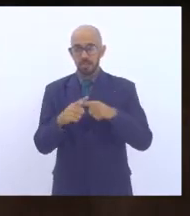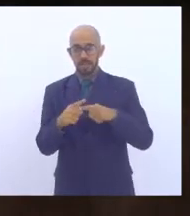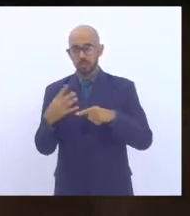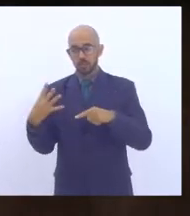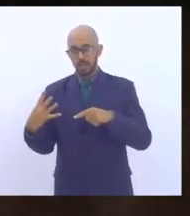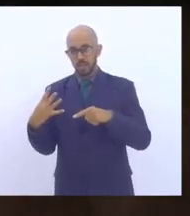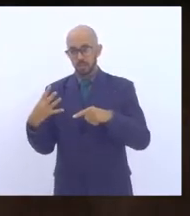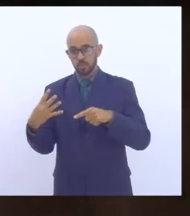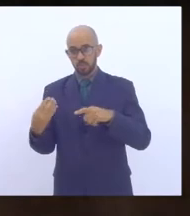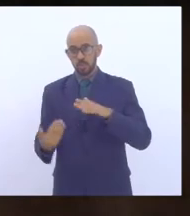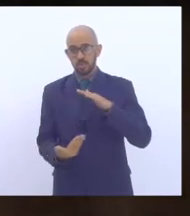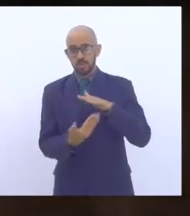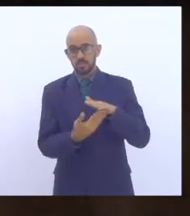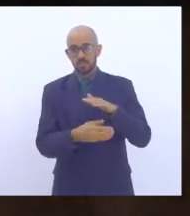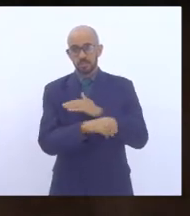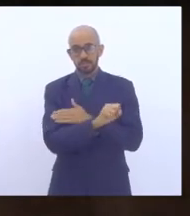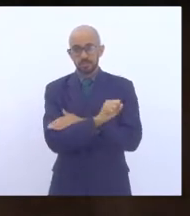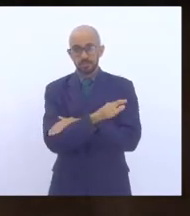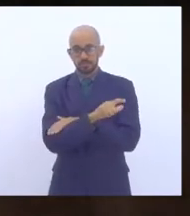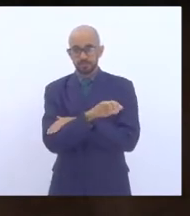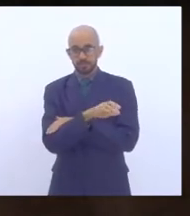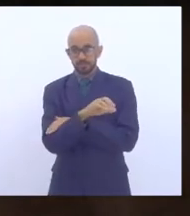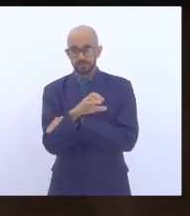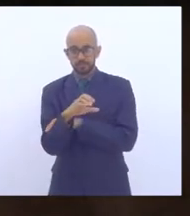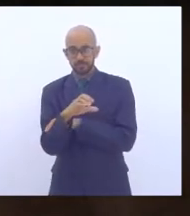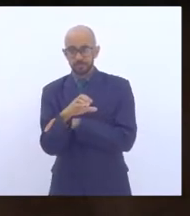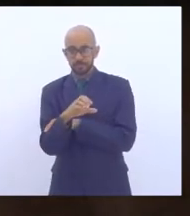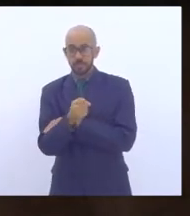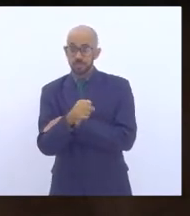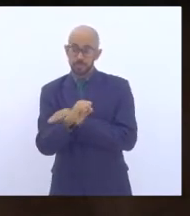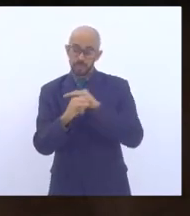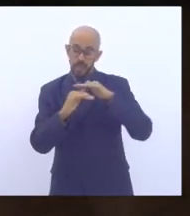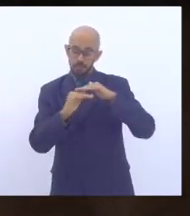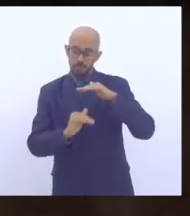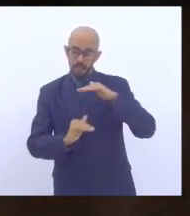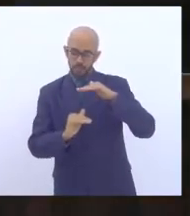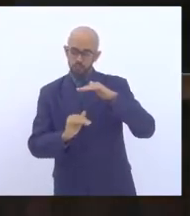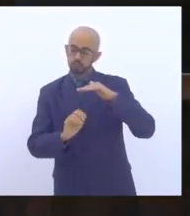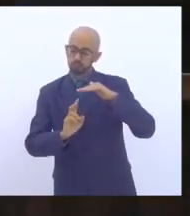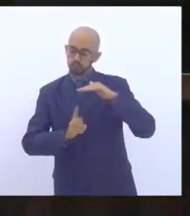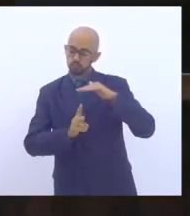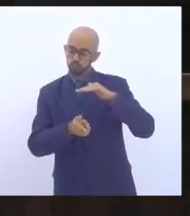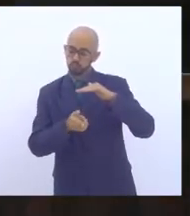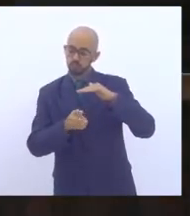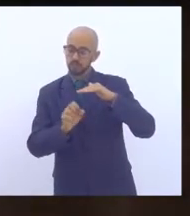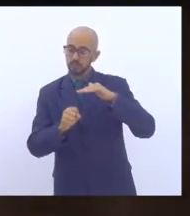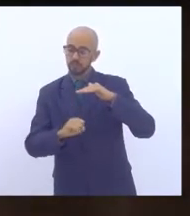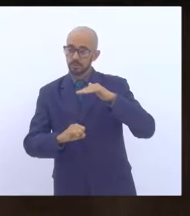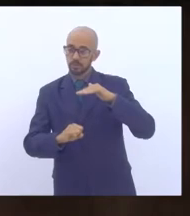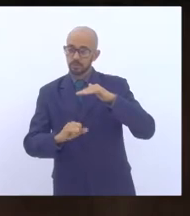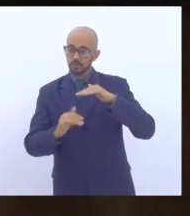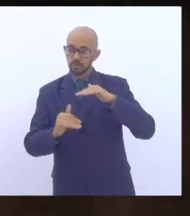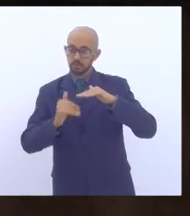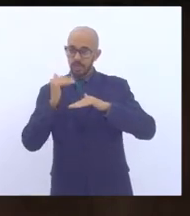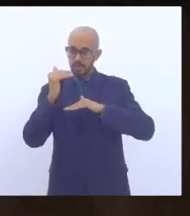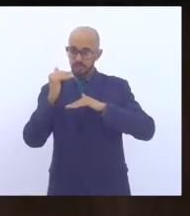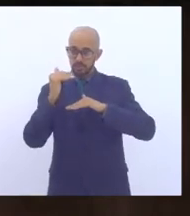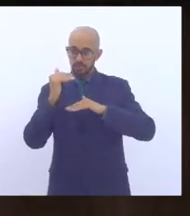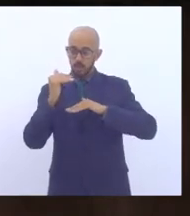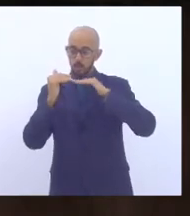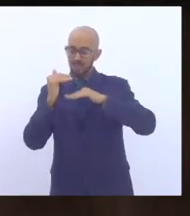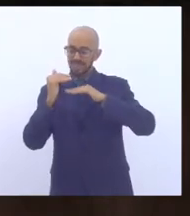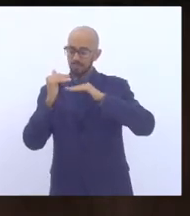quando está abaixo da SELIC corre abaixo da celulite mas a seria o anterior é igpdi